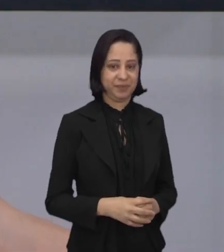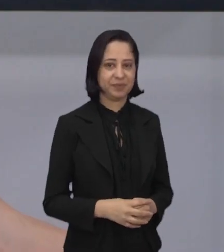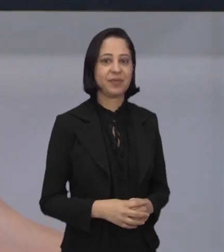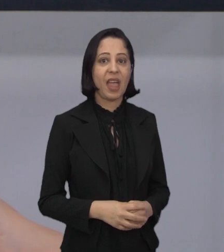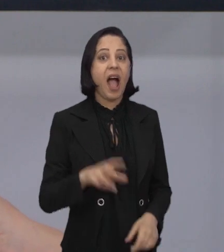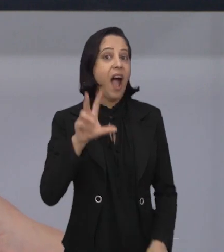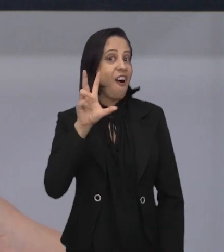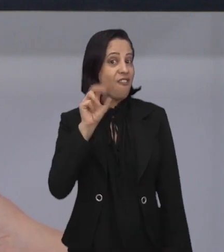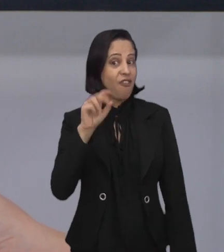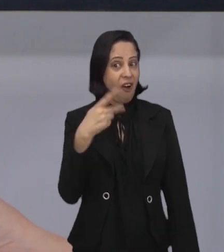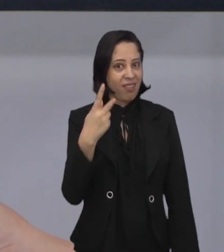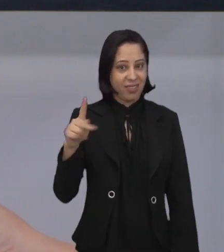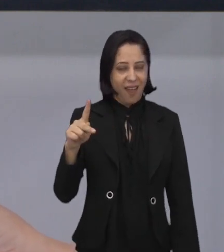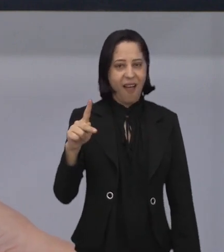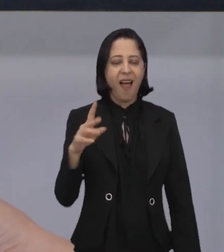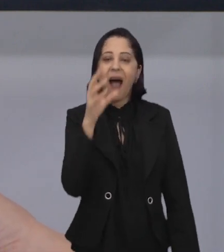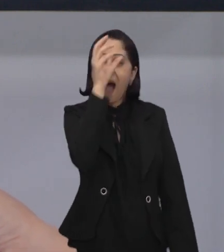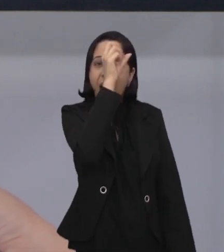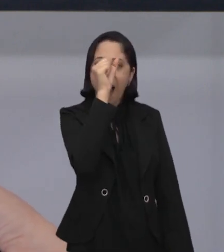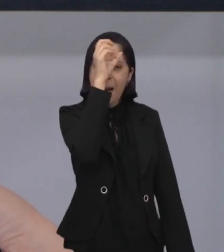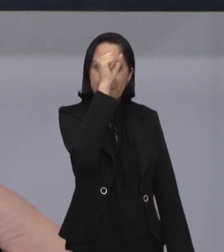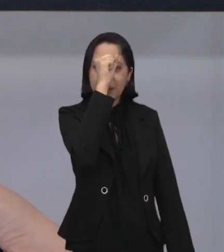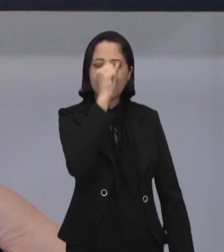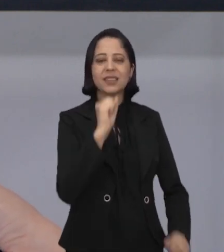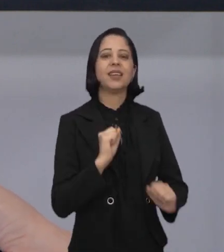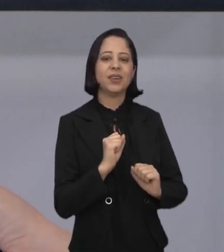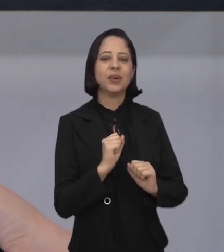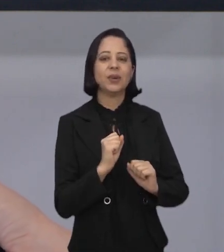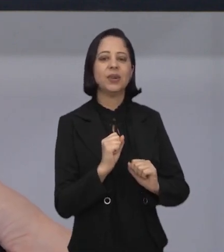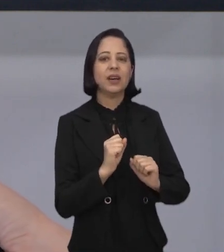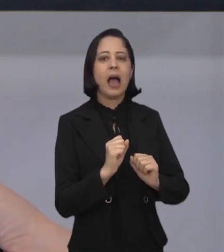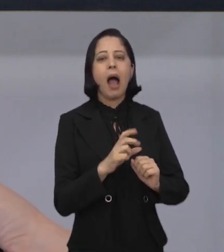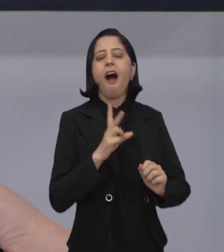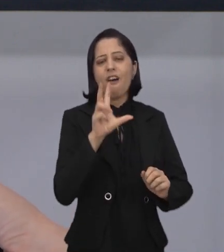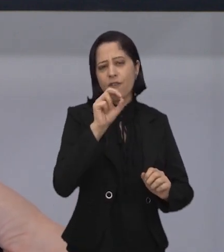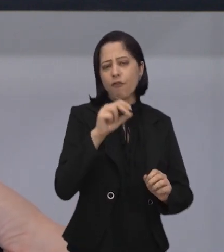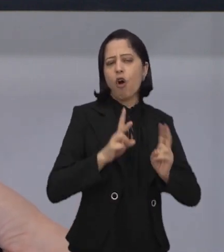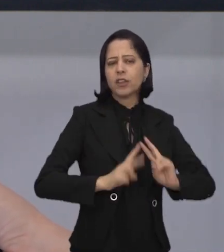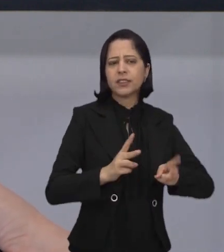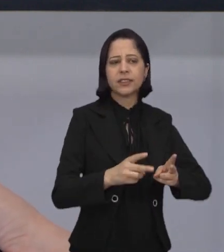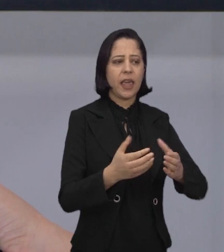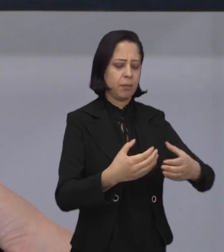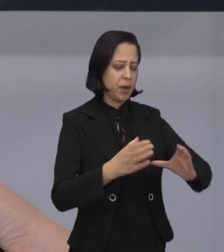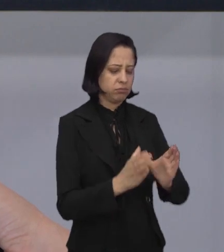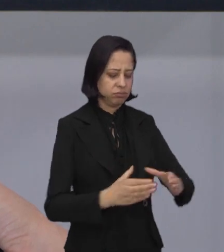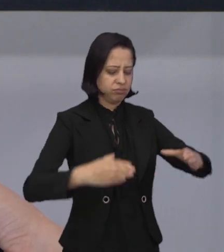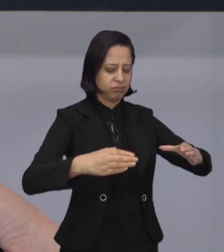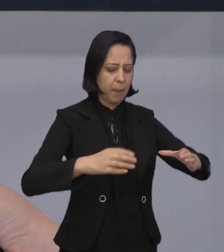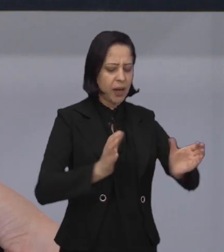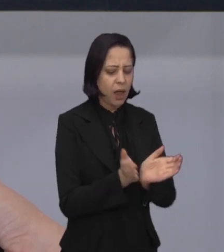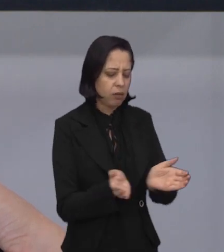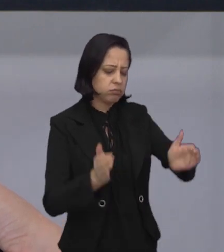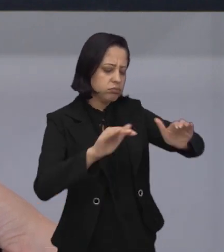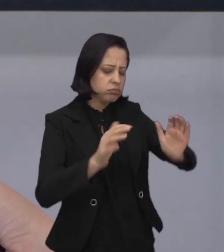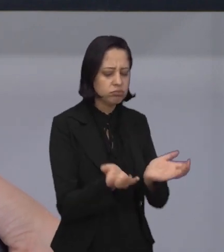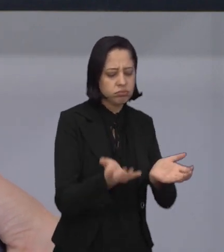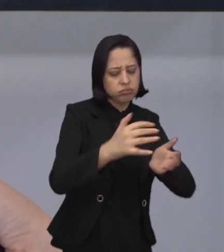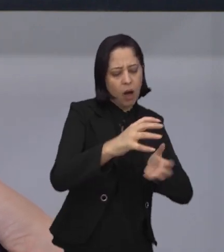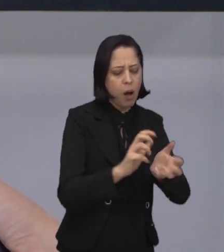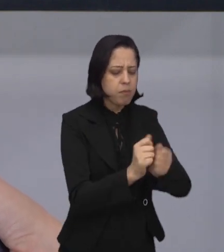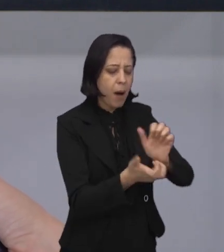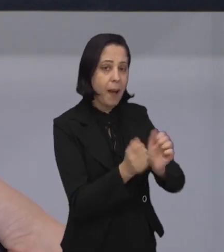Ela aprendeu, né, com a avó dela. A avó dela fazia peças de utilitárias, fazia panela, coisas para o uso.